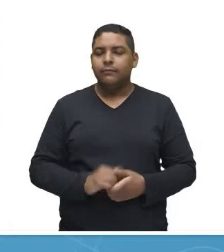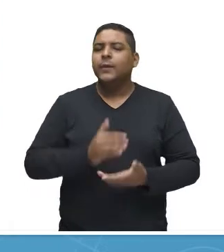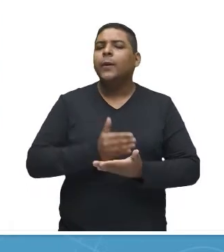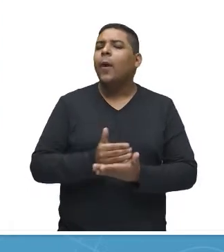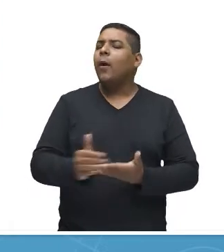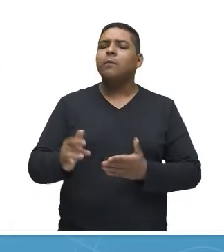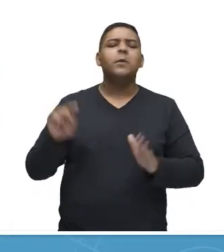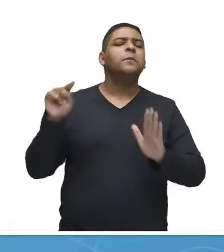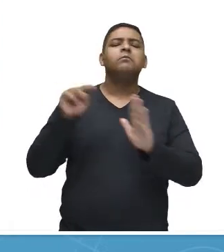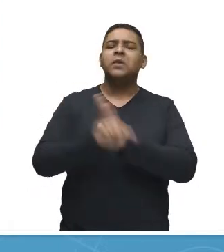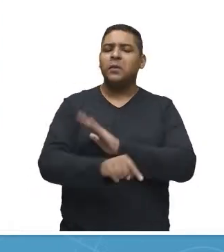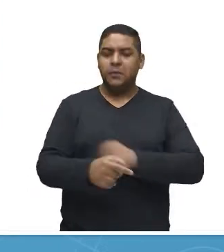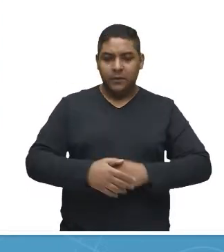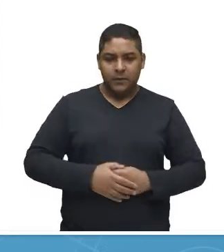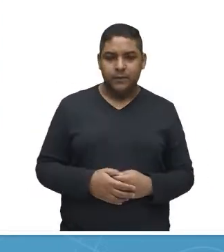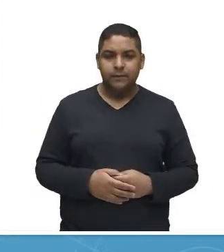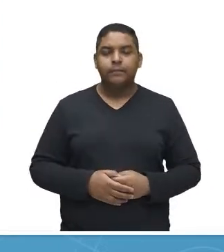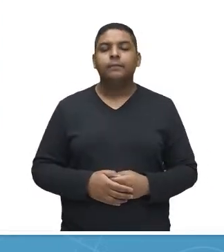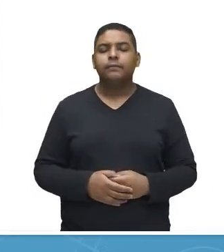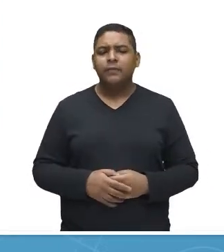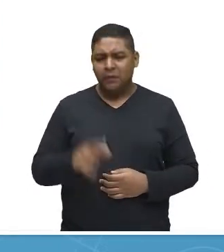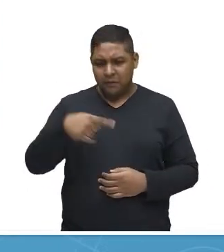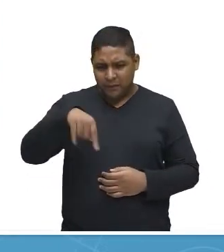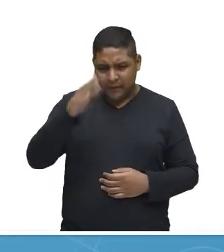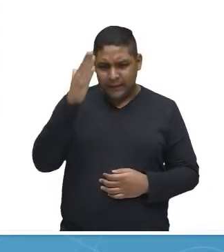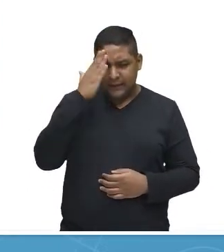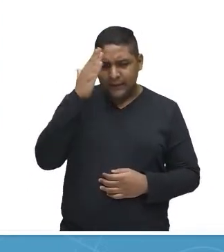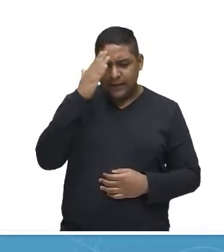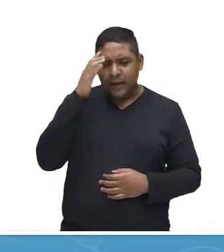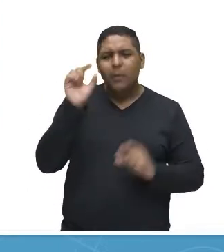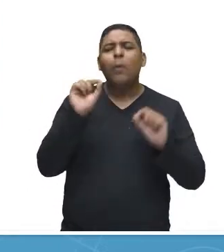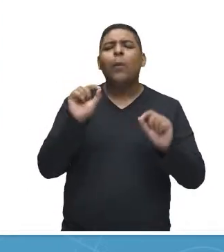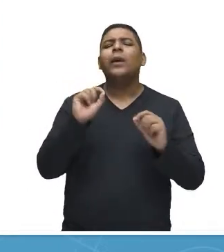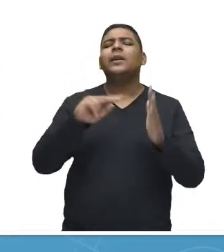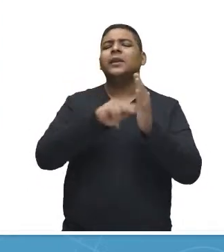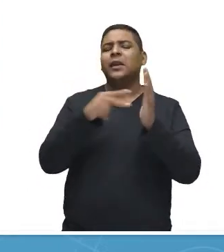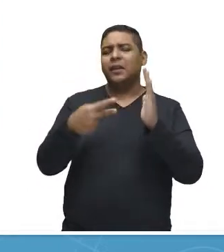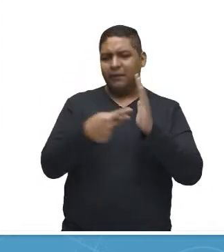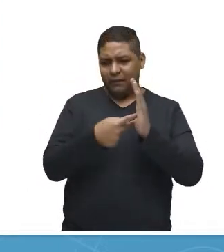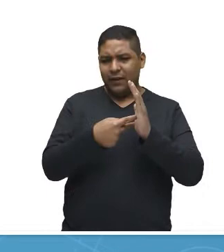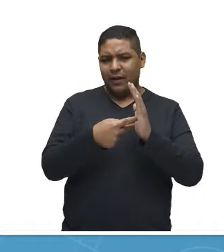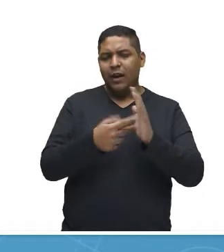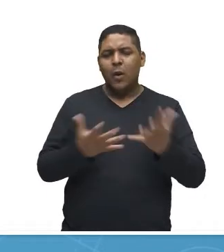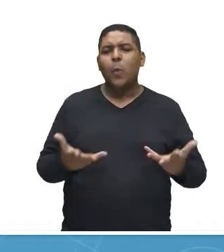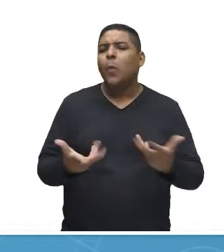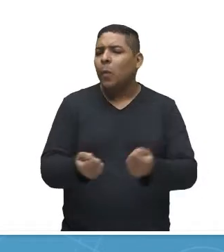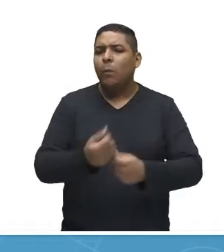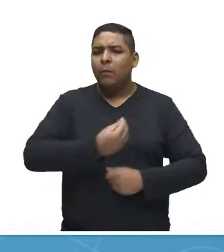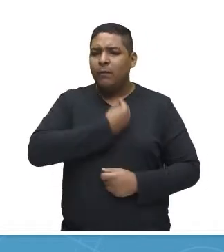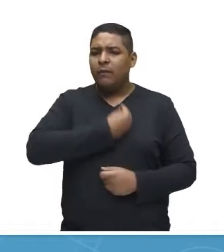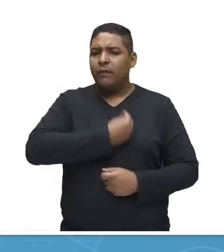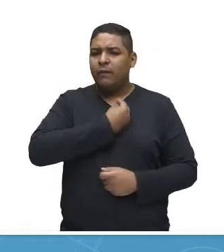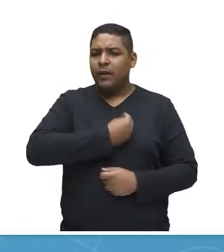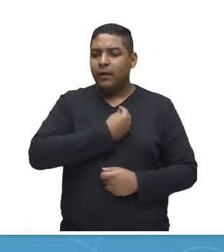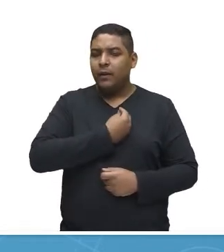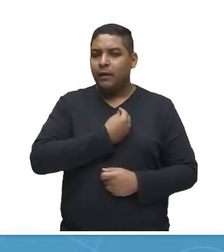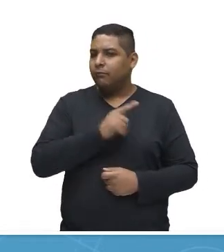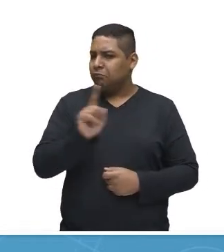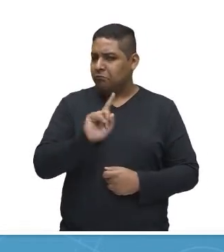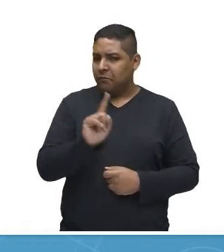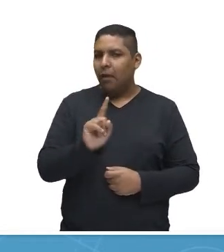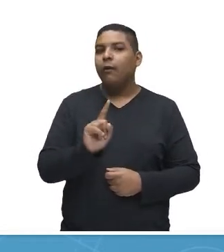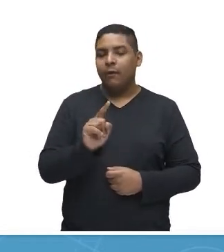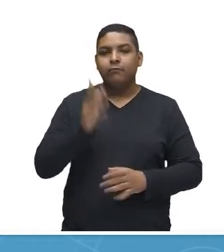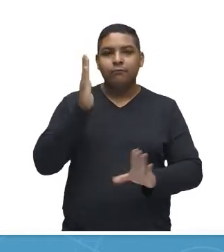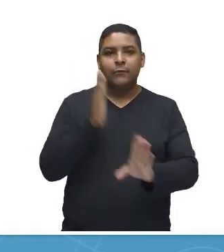começo perguntando a vocês, vocês sabem o que é qualidade de vida? Se não, a gente vai descobrir tudo